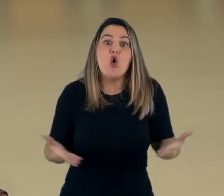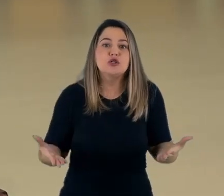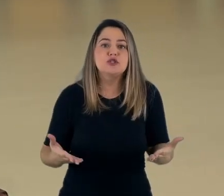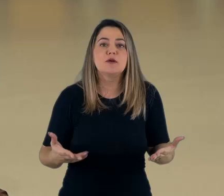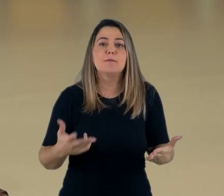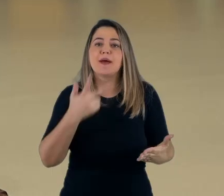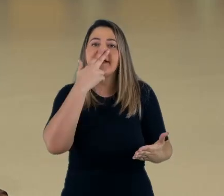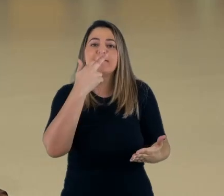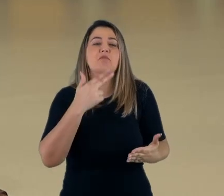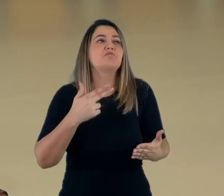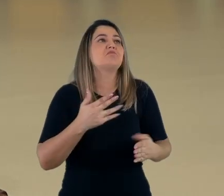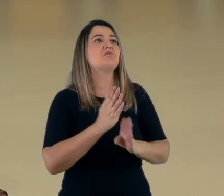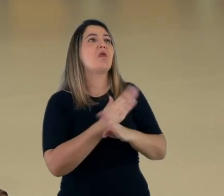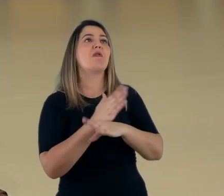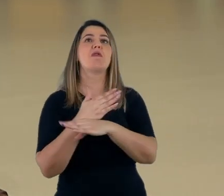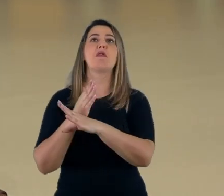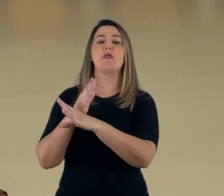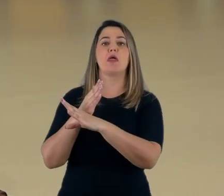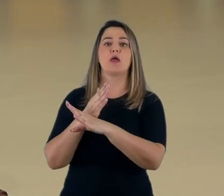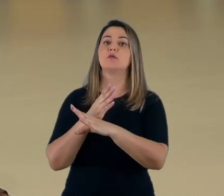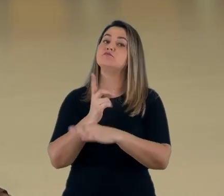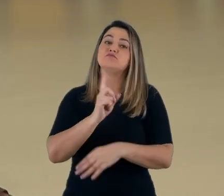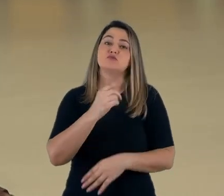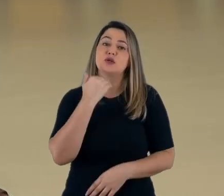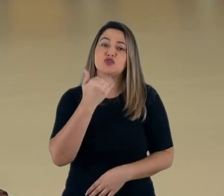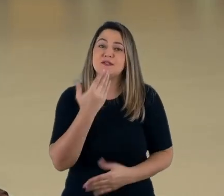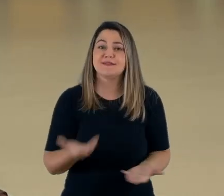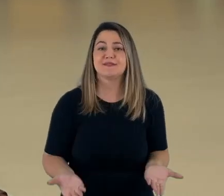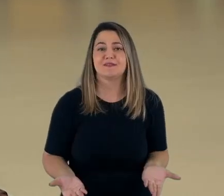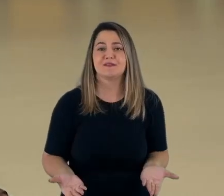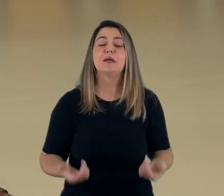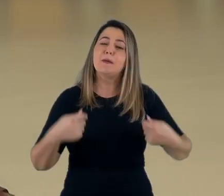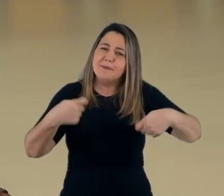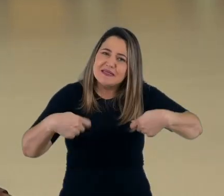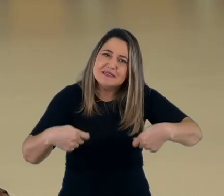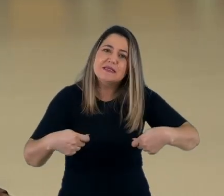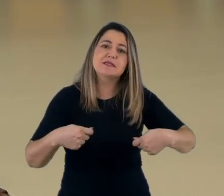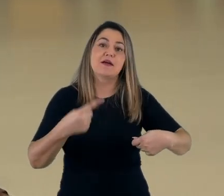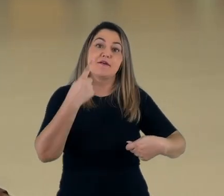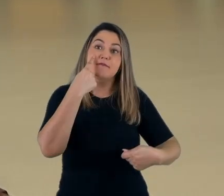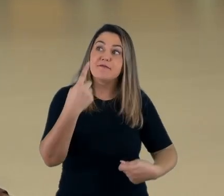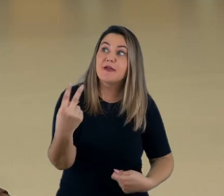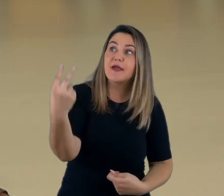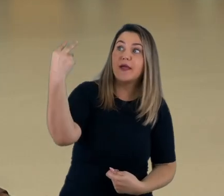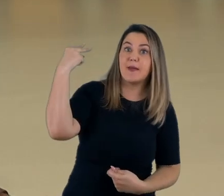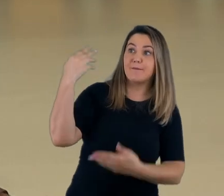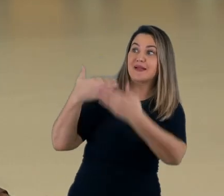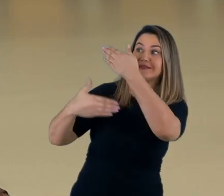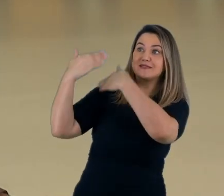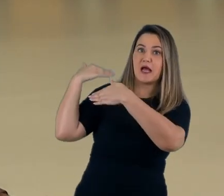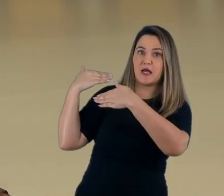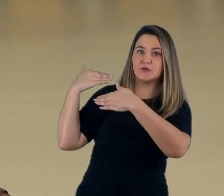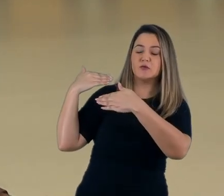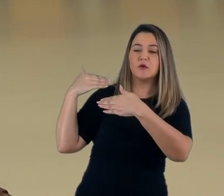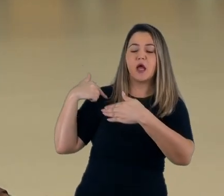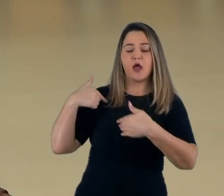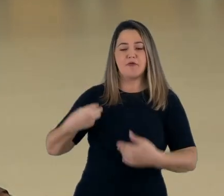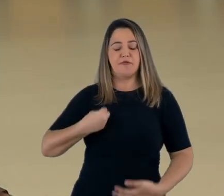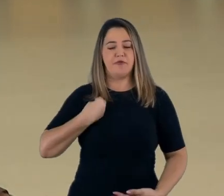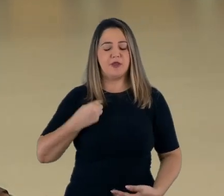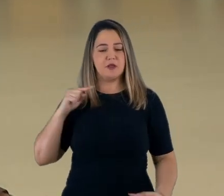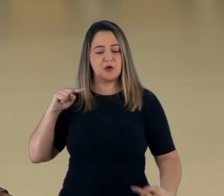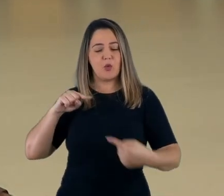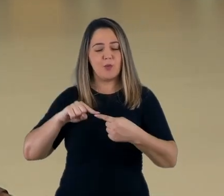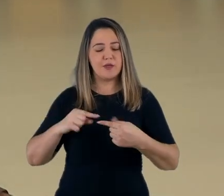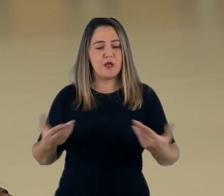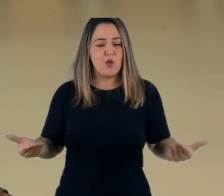a pulsação de alguém enquanto eles ainda estão acontecendo. Não apenas olhando o passado como